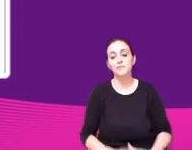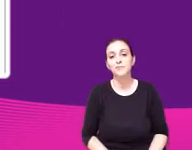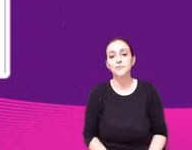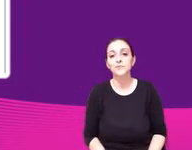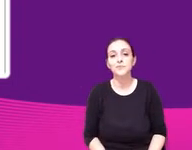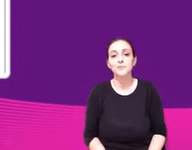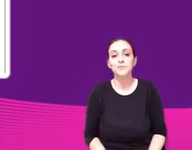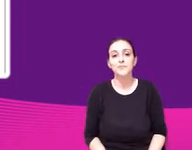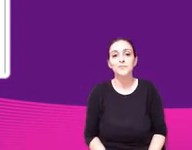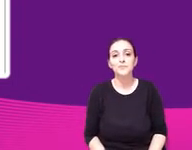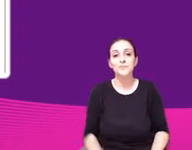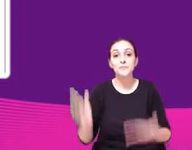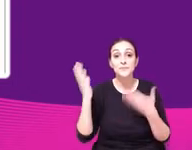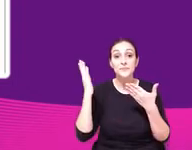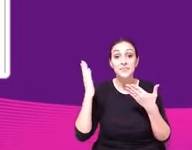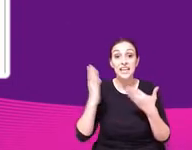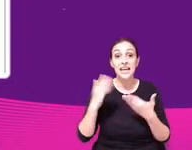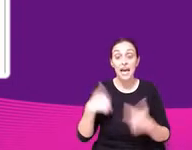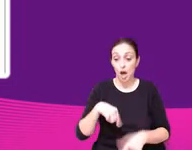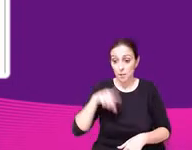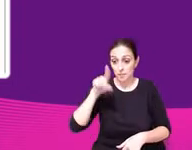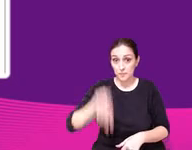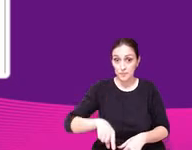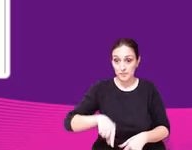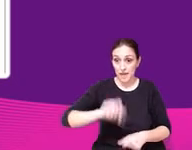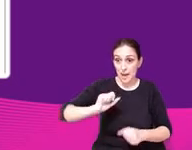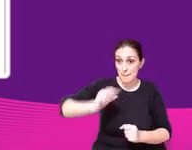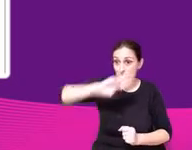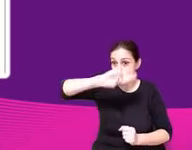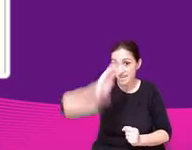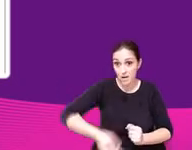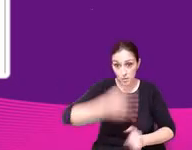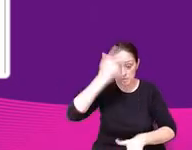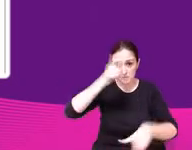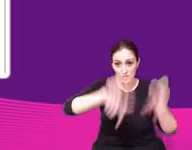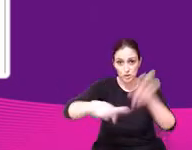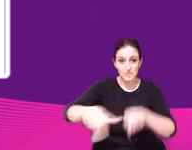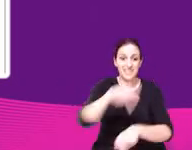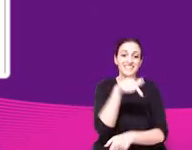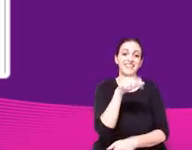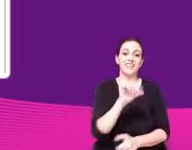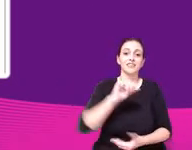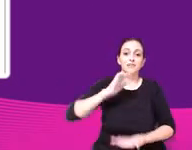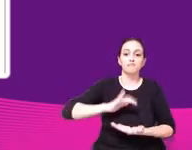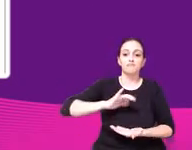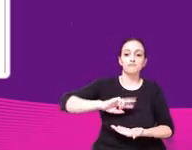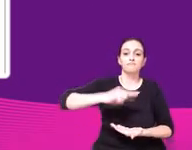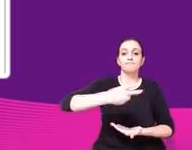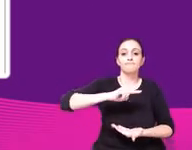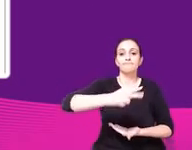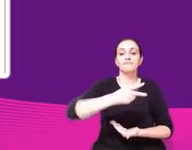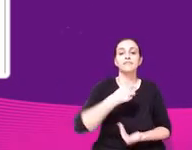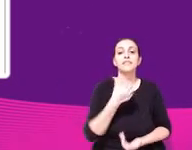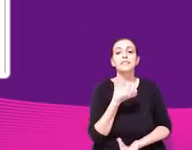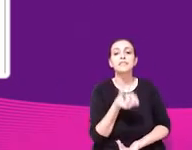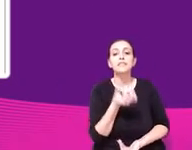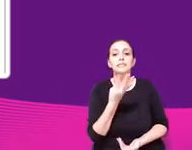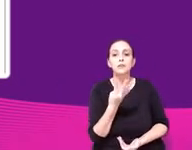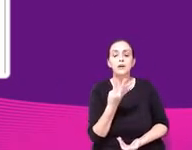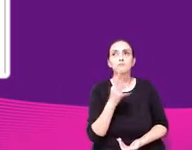Então, esses 70 por milhão, a gente imagina que eles possam vir a 64